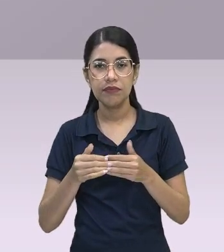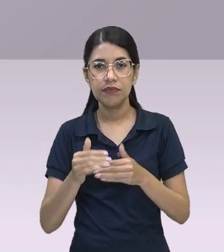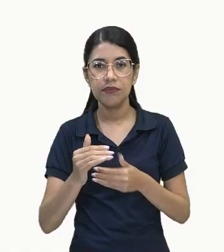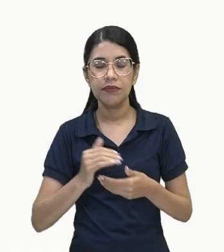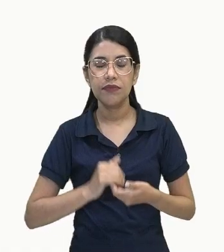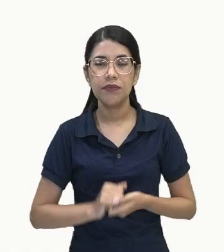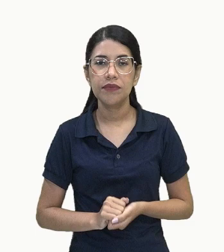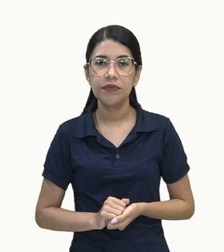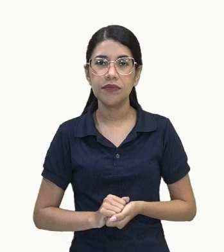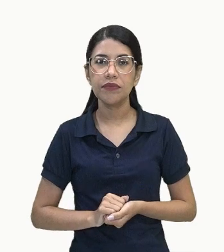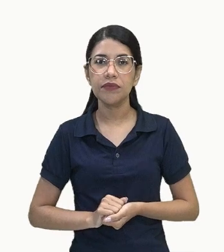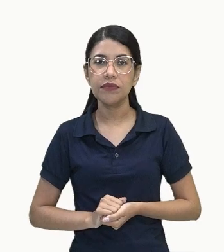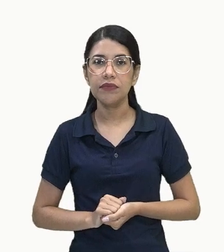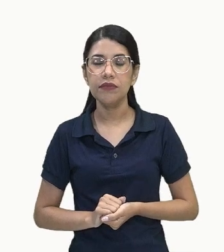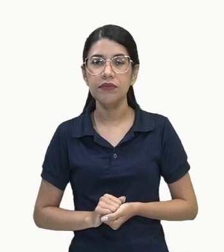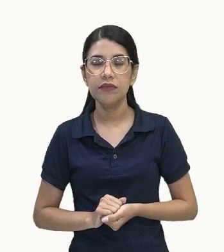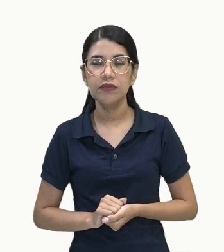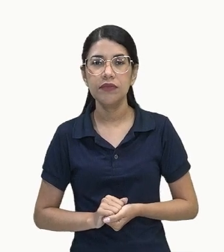adiante.